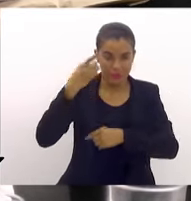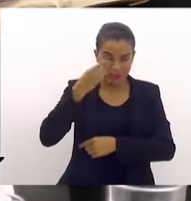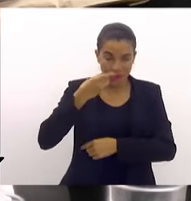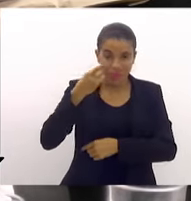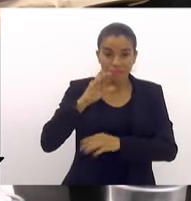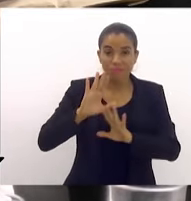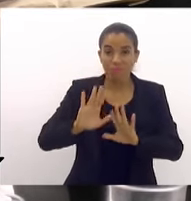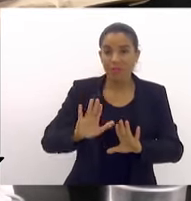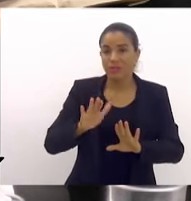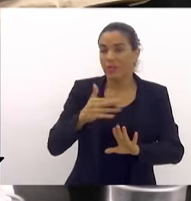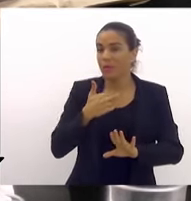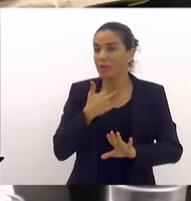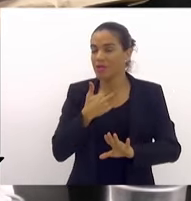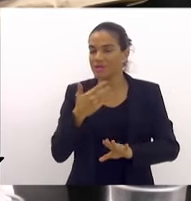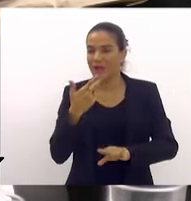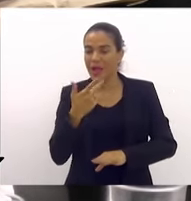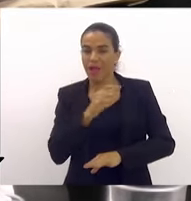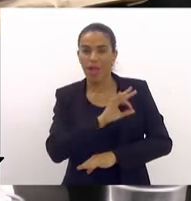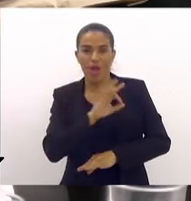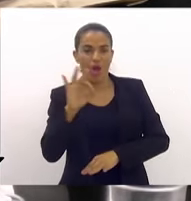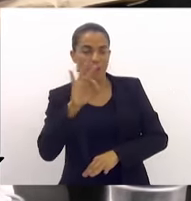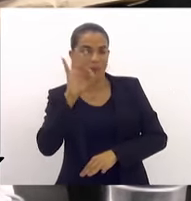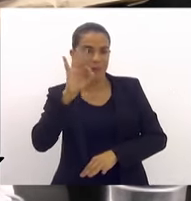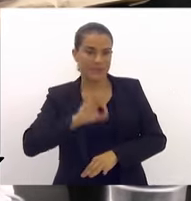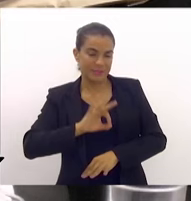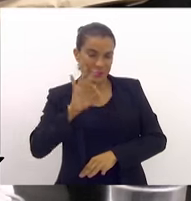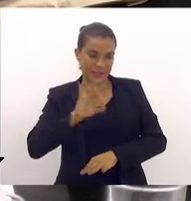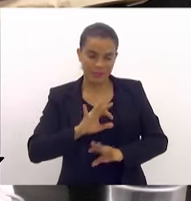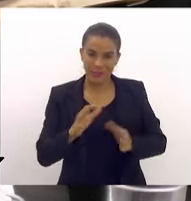também não tenho como dizer que é um bom percentual. Sim.